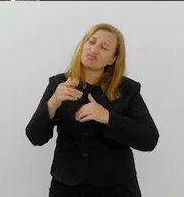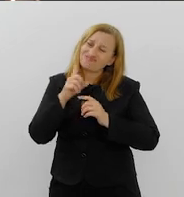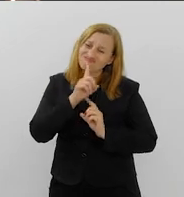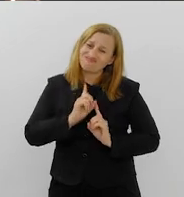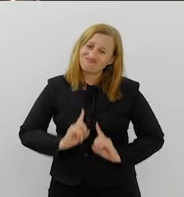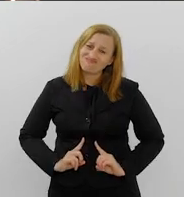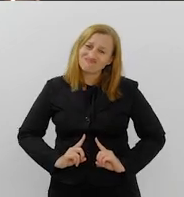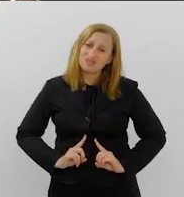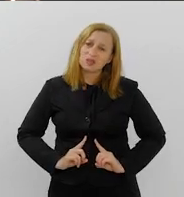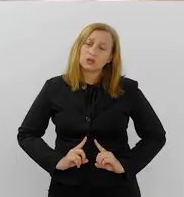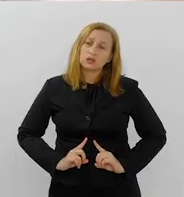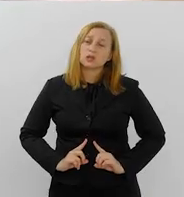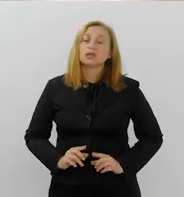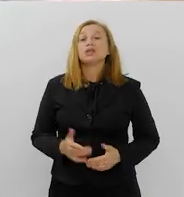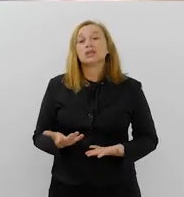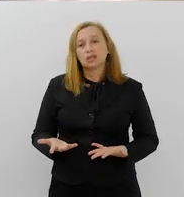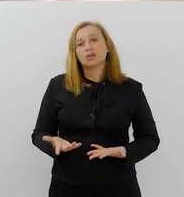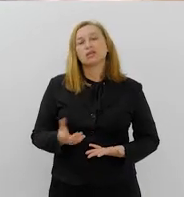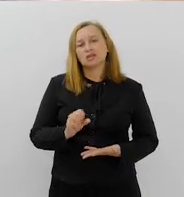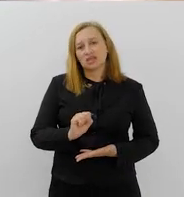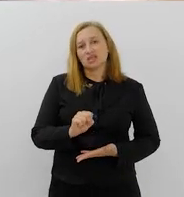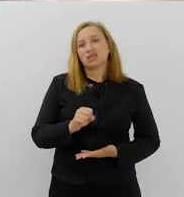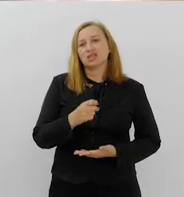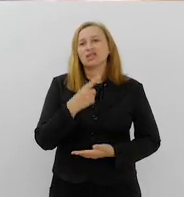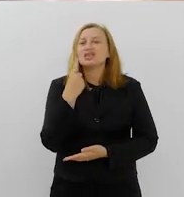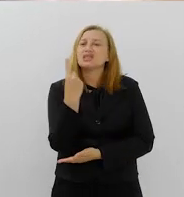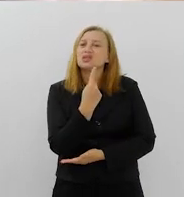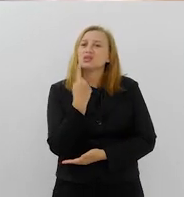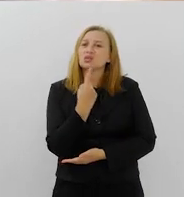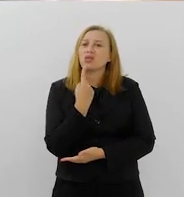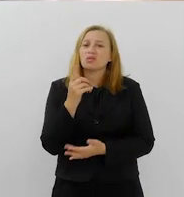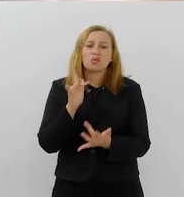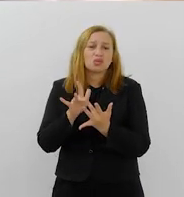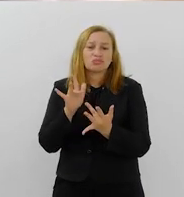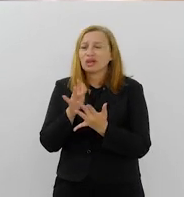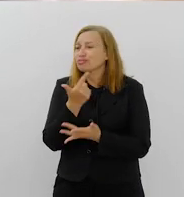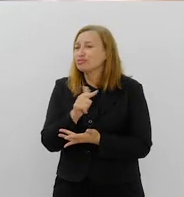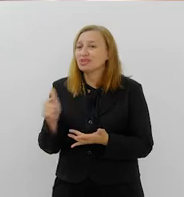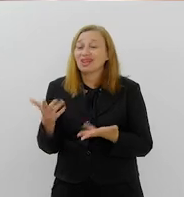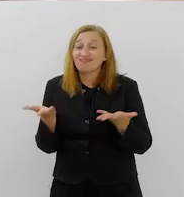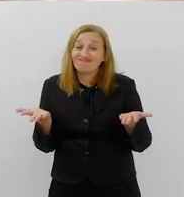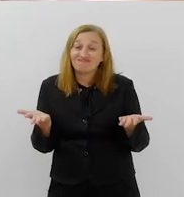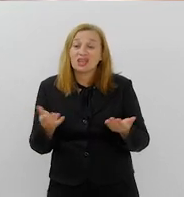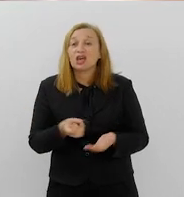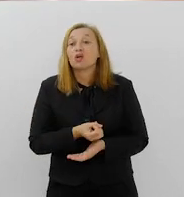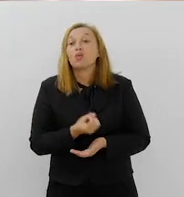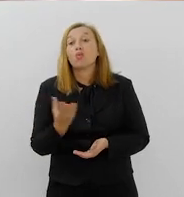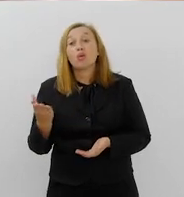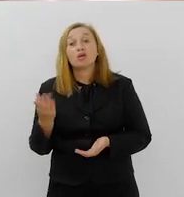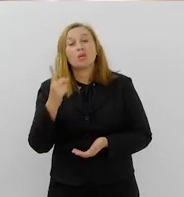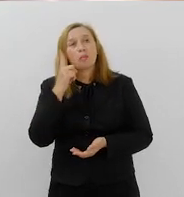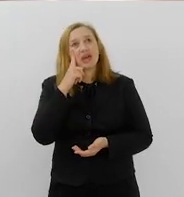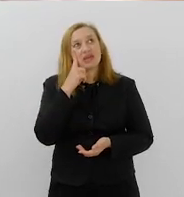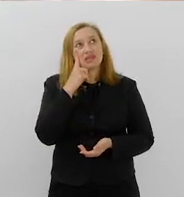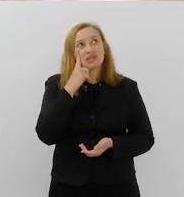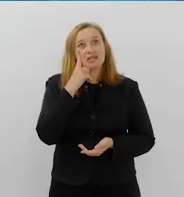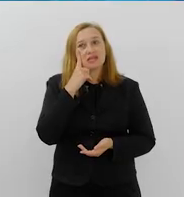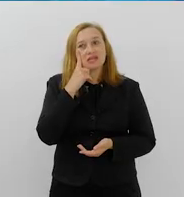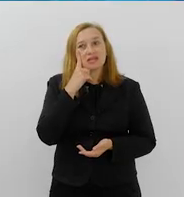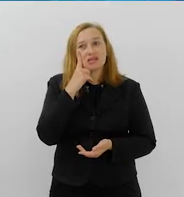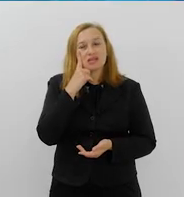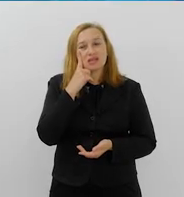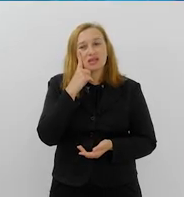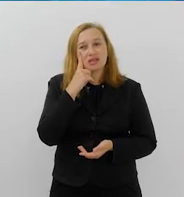desenvolvendo ali uma depressão, né? Sim, ele se isola, ele tem contato com quem? E aí, quando pensamos